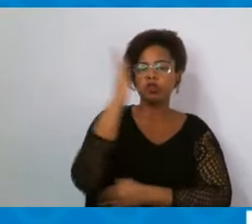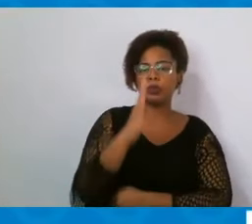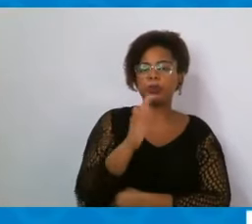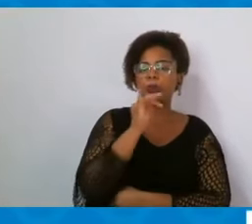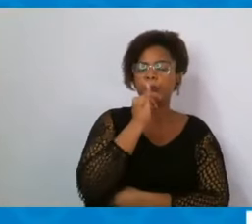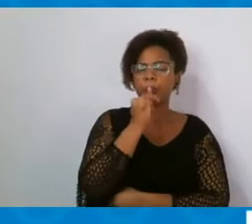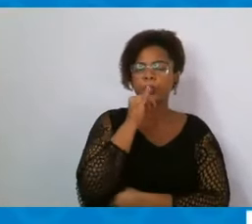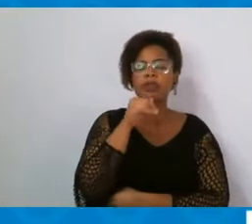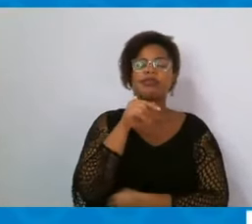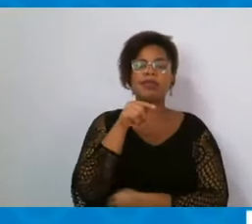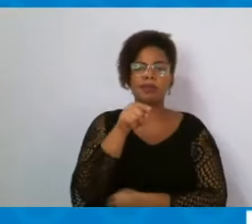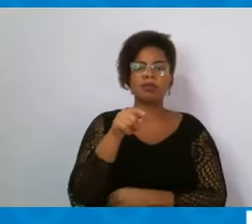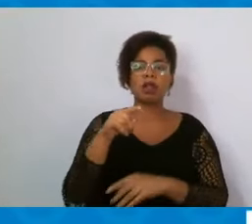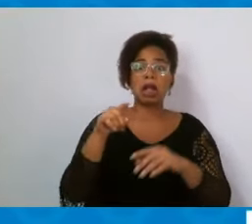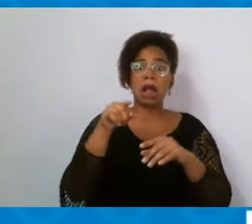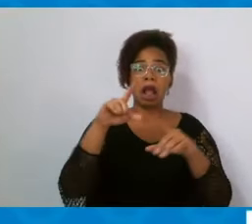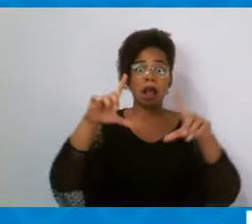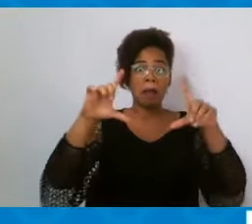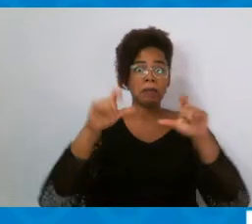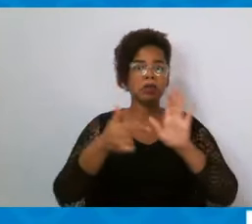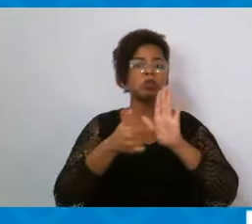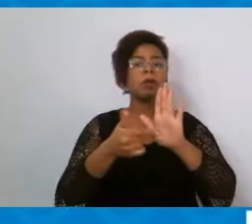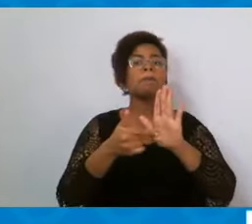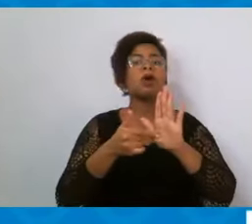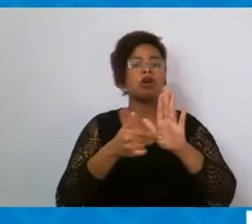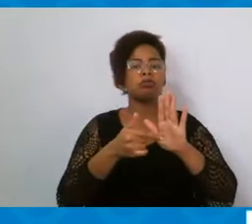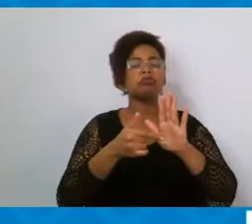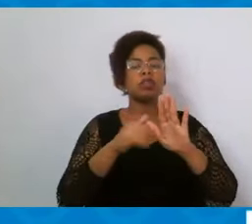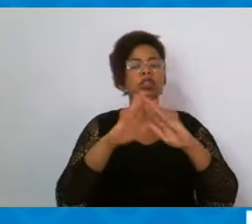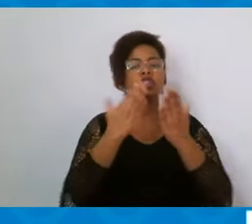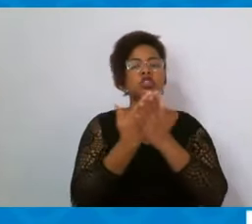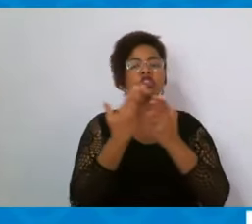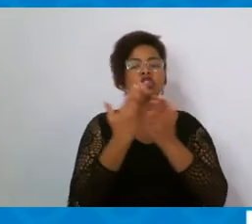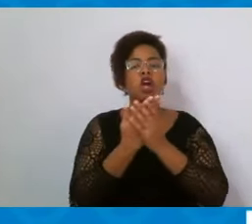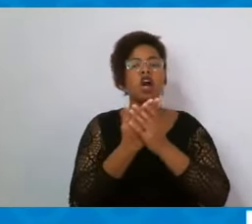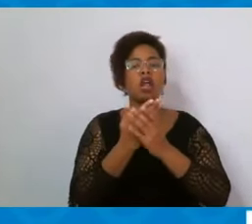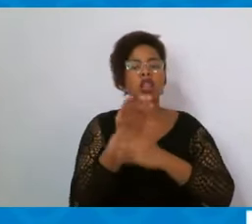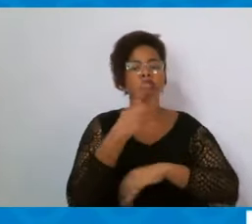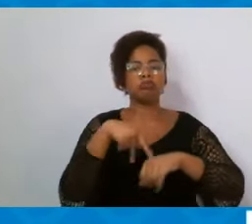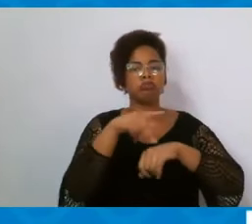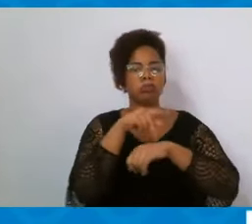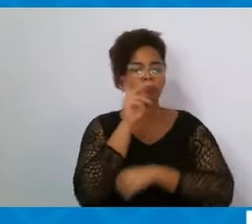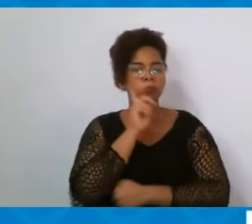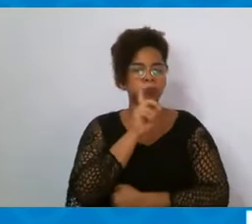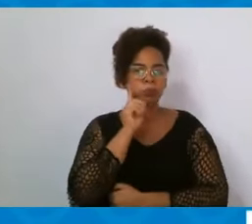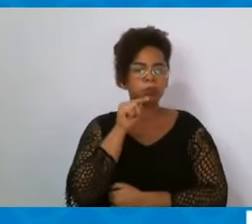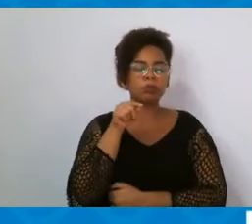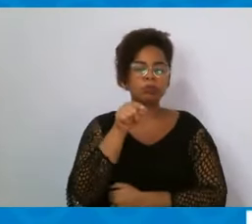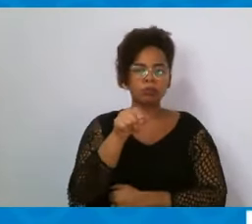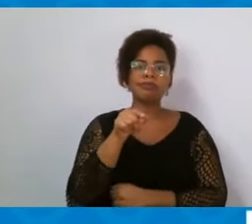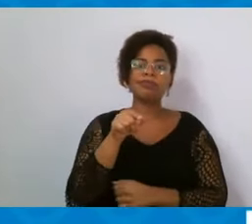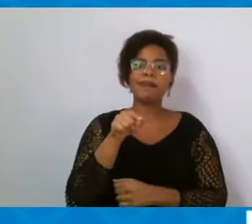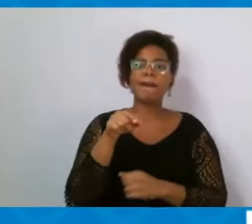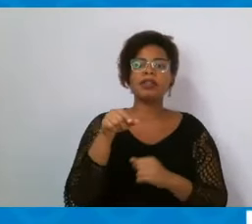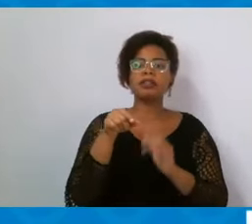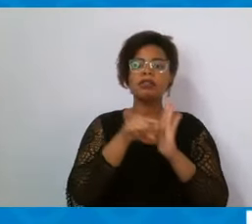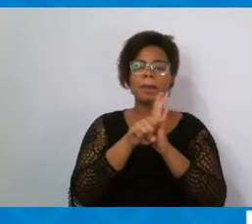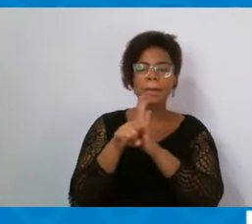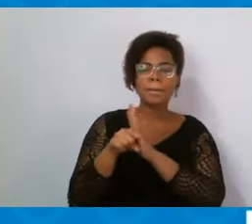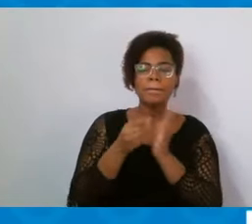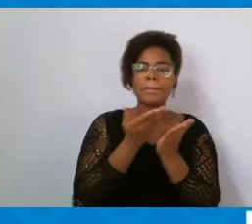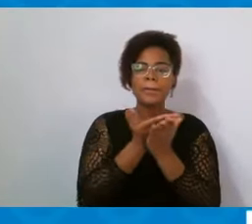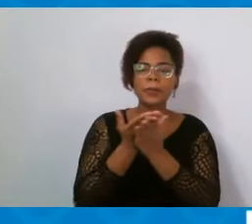nos Estados Unidos, chama High Tech High, porque eles investigaram, eles são totalmente baseados na cultura de desenvolvimento